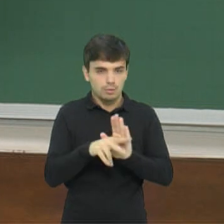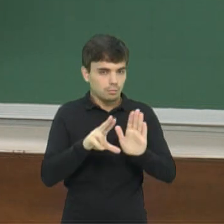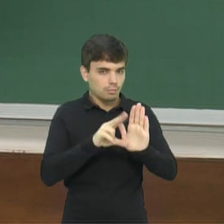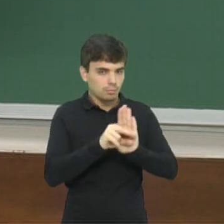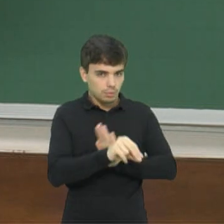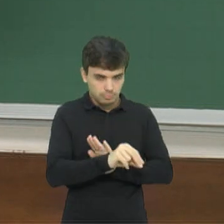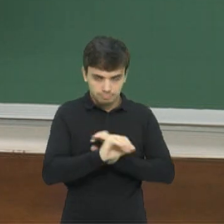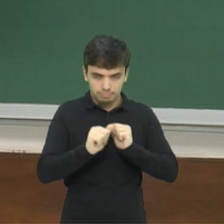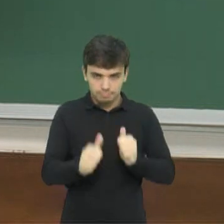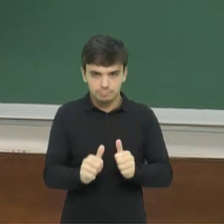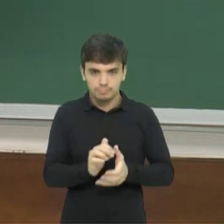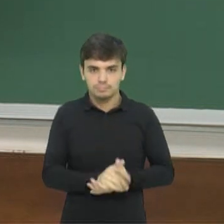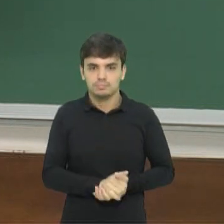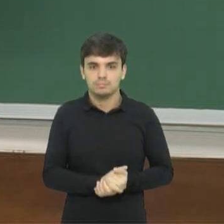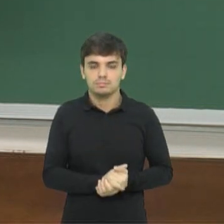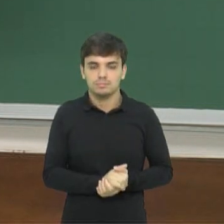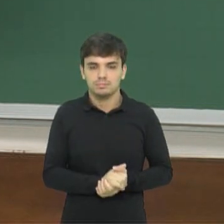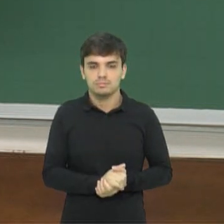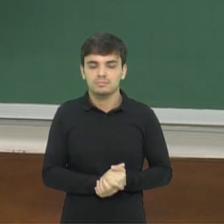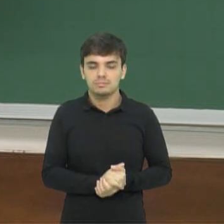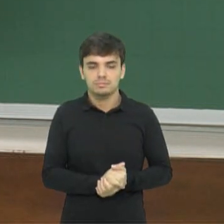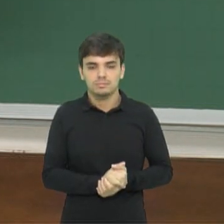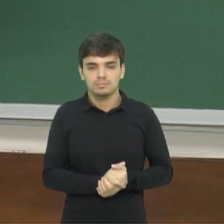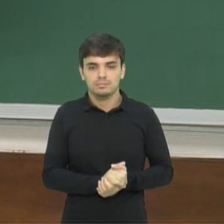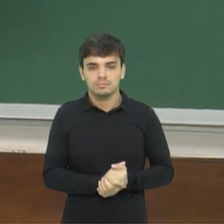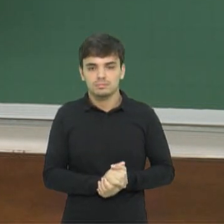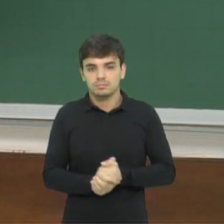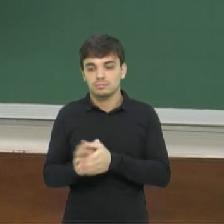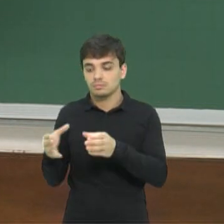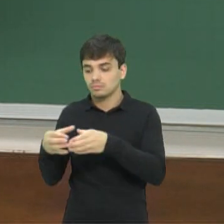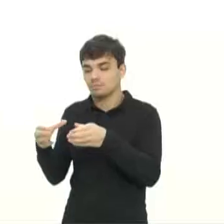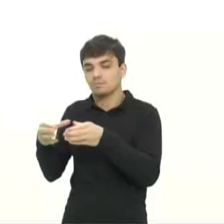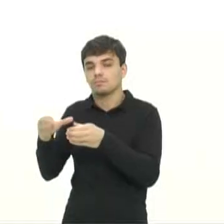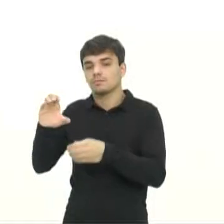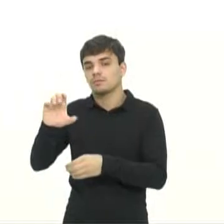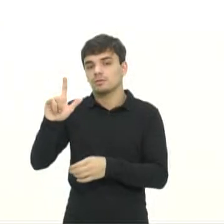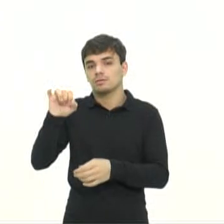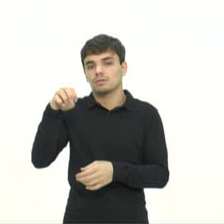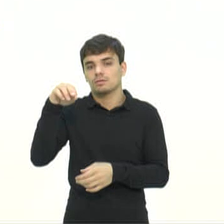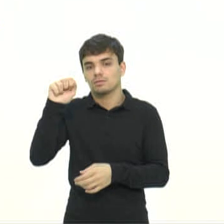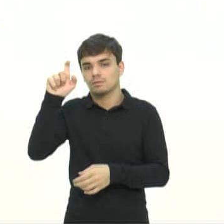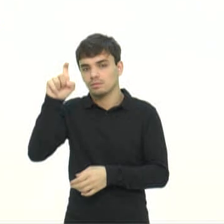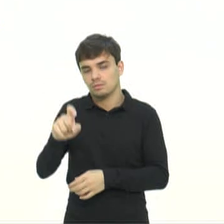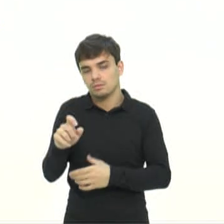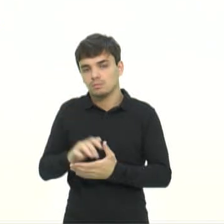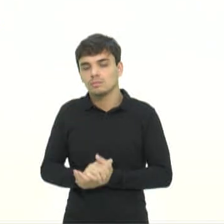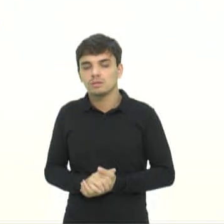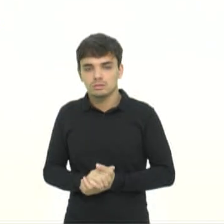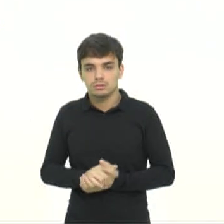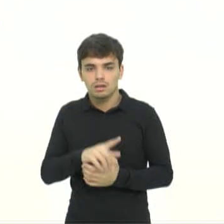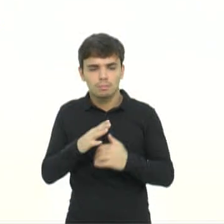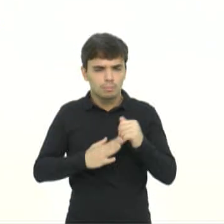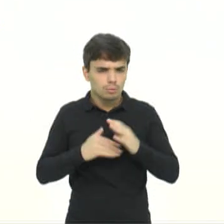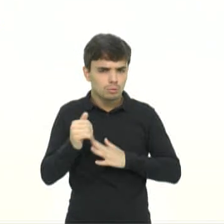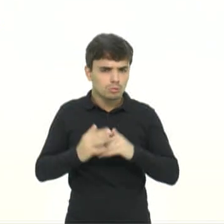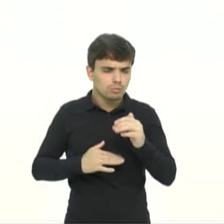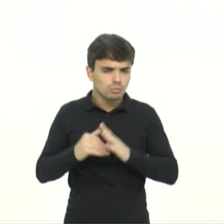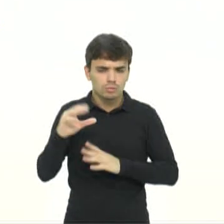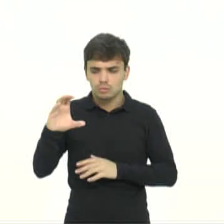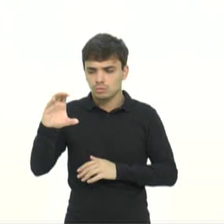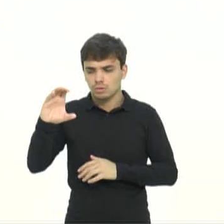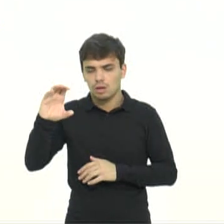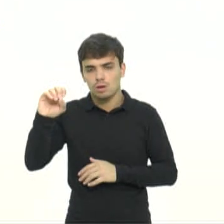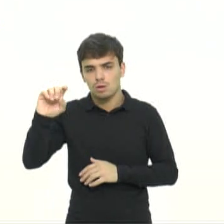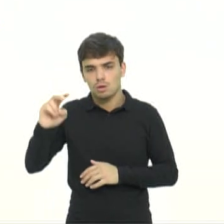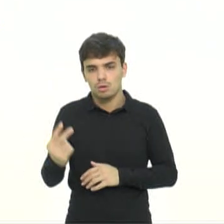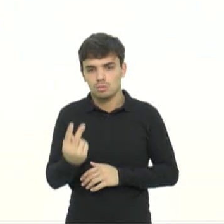isso que a gente não está considerando. Desculpe que eu falei errado para vocês. Em uma comunidade clímax, o consumo de CO2 pelas plantas é sempre maior do que a produção